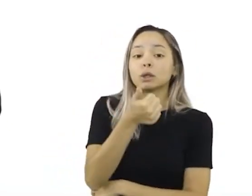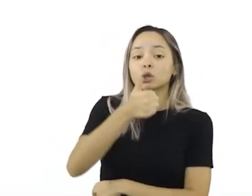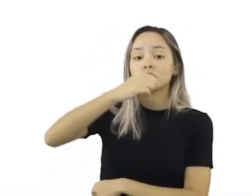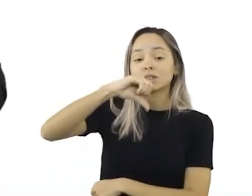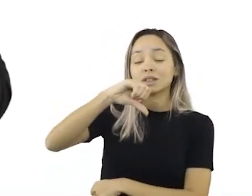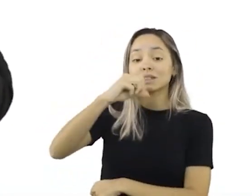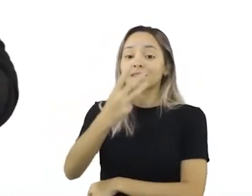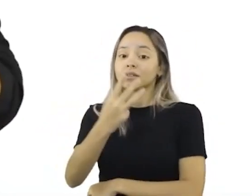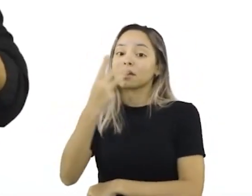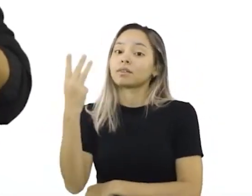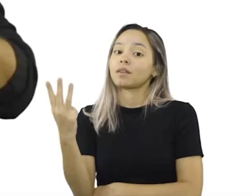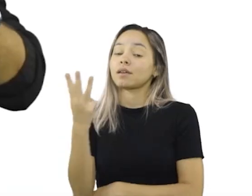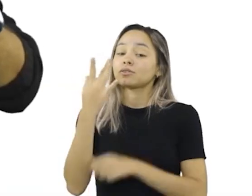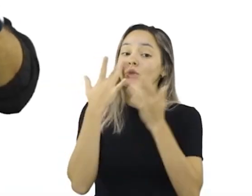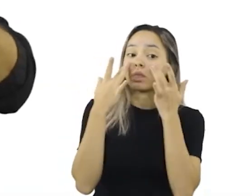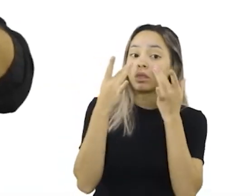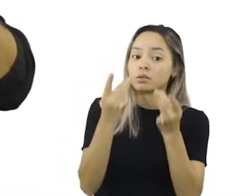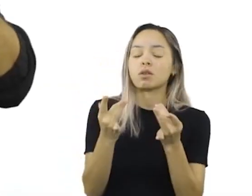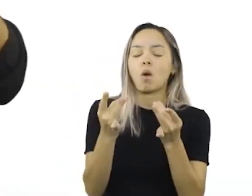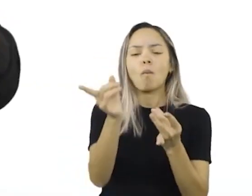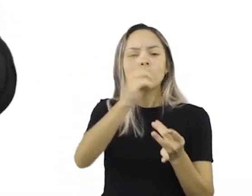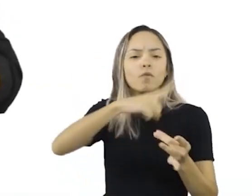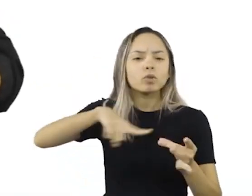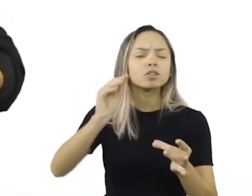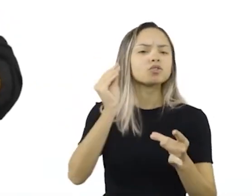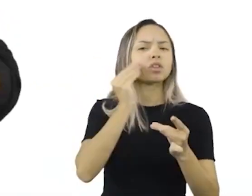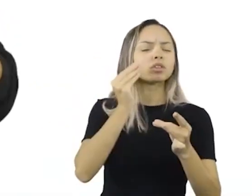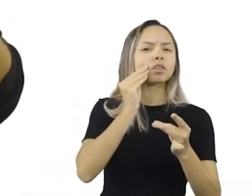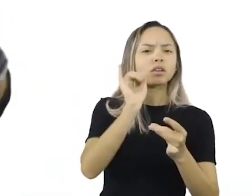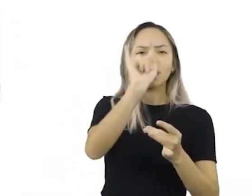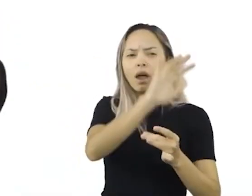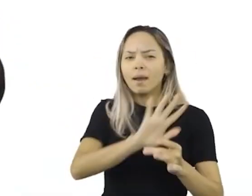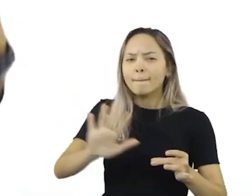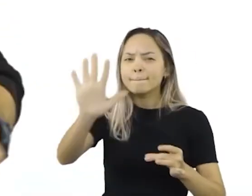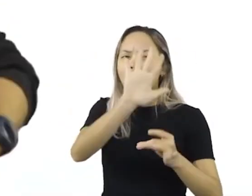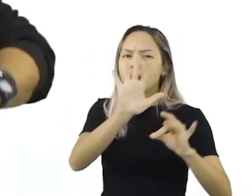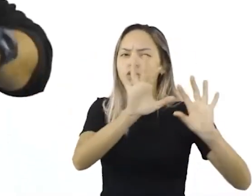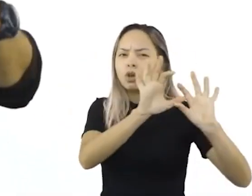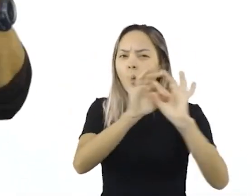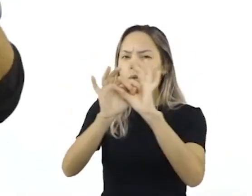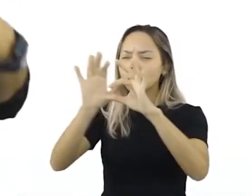1933. E aí você tenta reconstituir o contexto